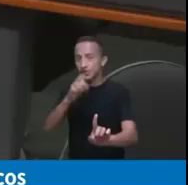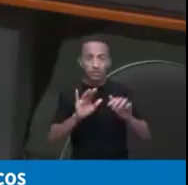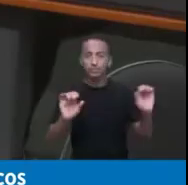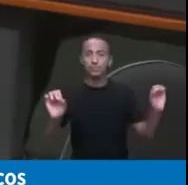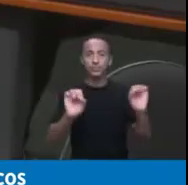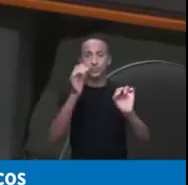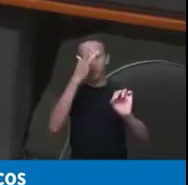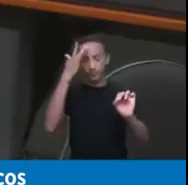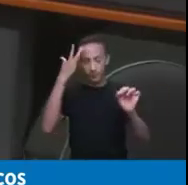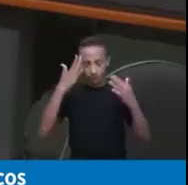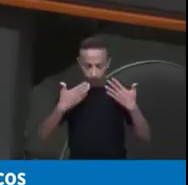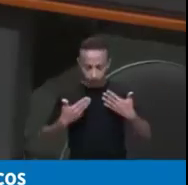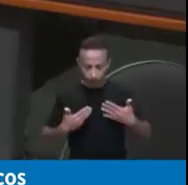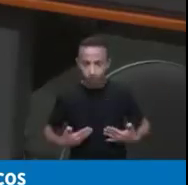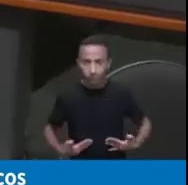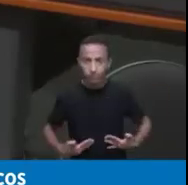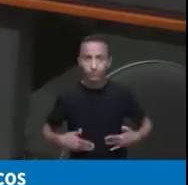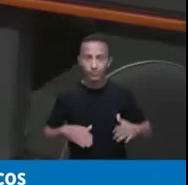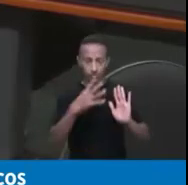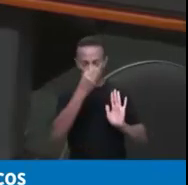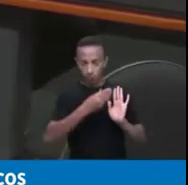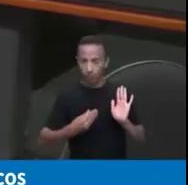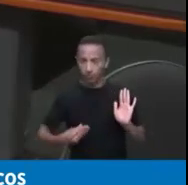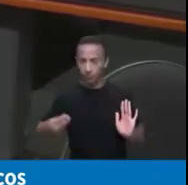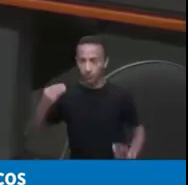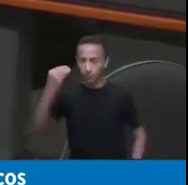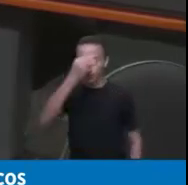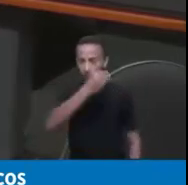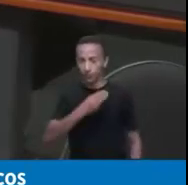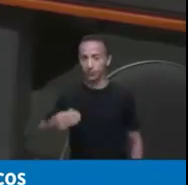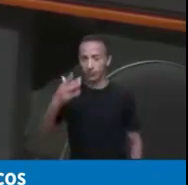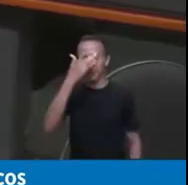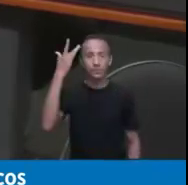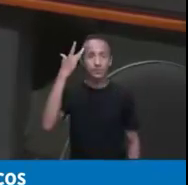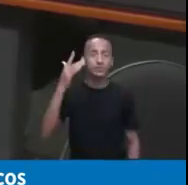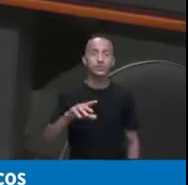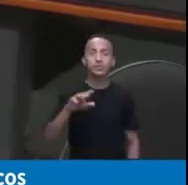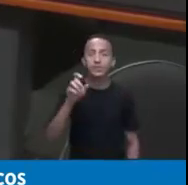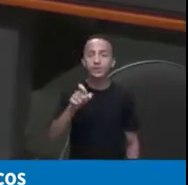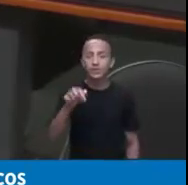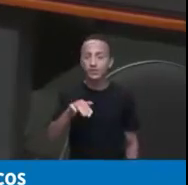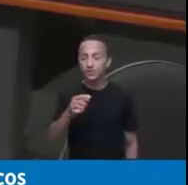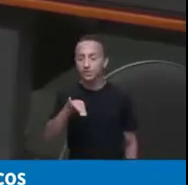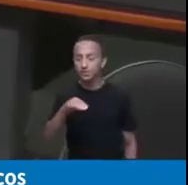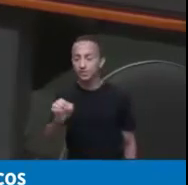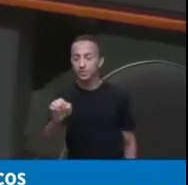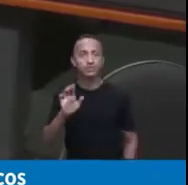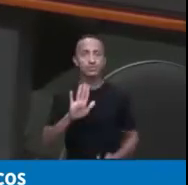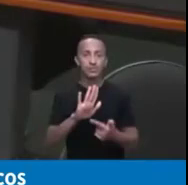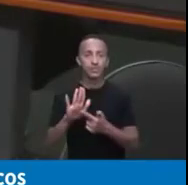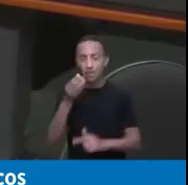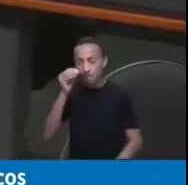seja. Quem vê a perda da funcionalidade causada pela dor persistente? Quem vê o impacto da fadiga crônica? Quem